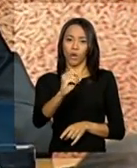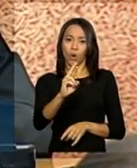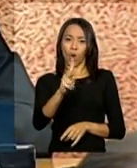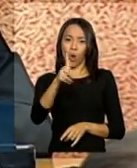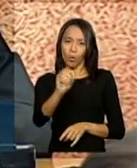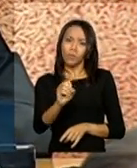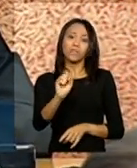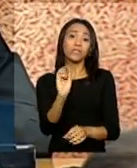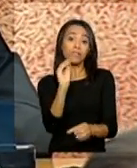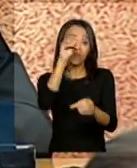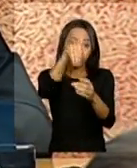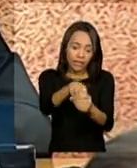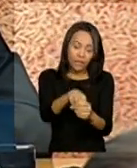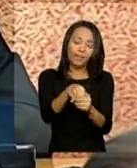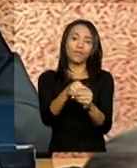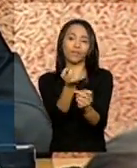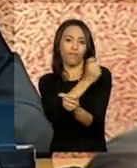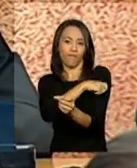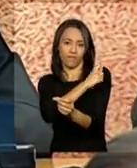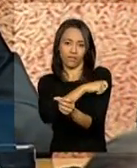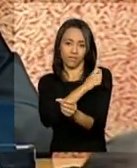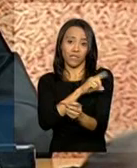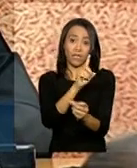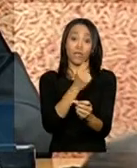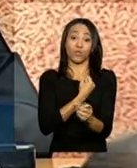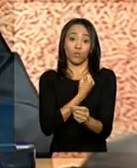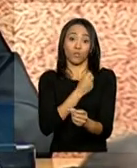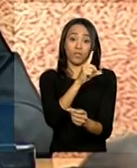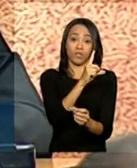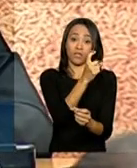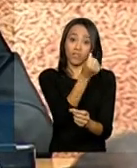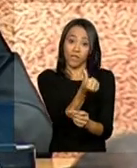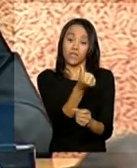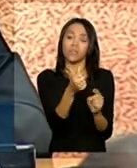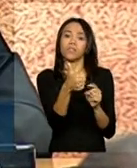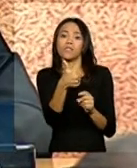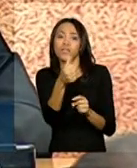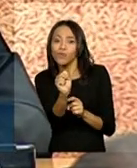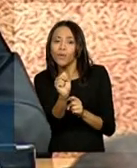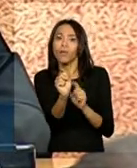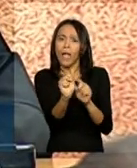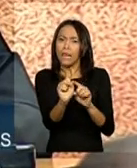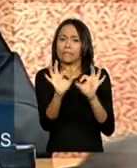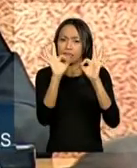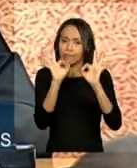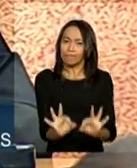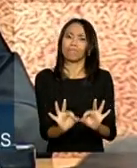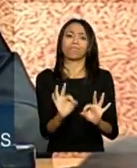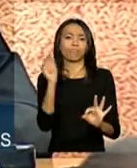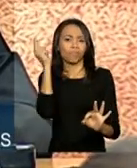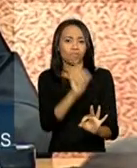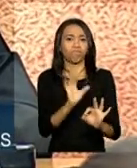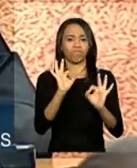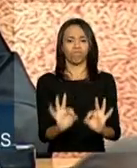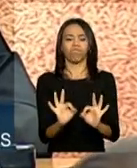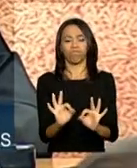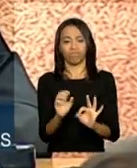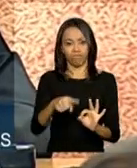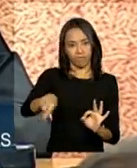vacina 6 11 16 18 ela é mais eficaz n nesta população